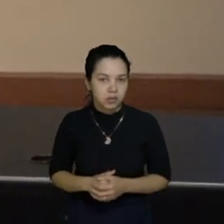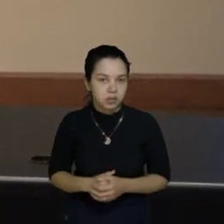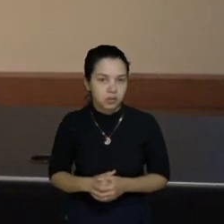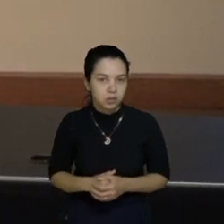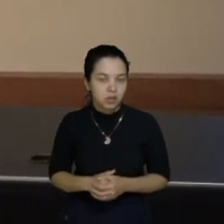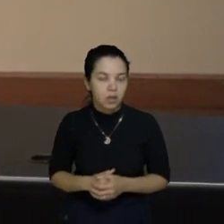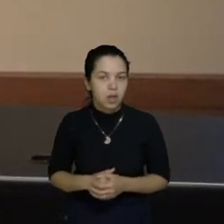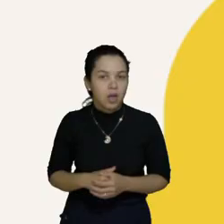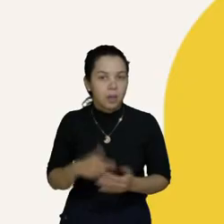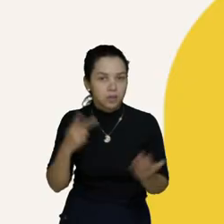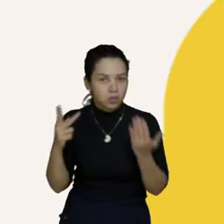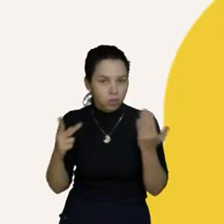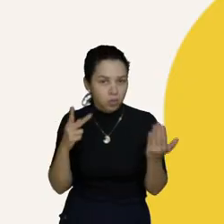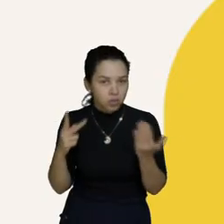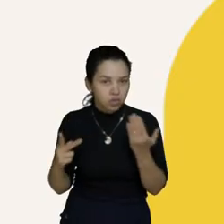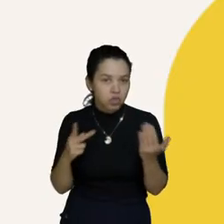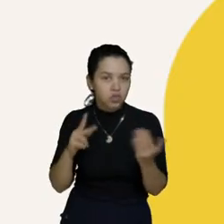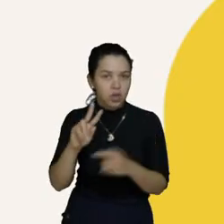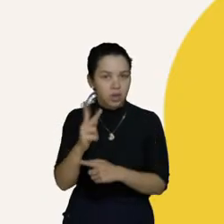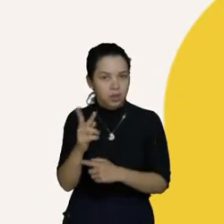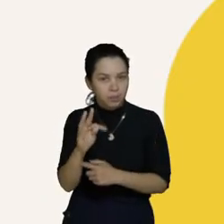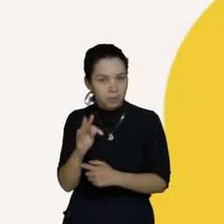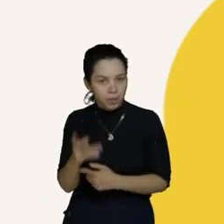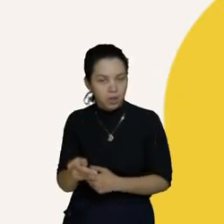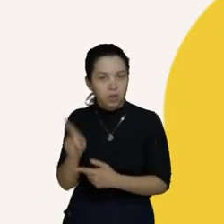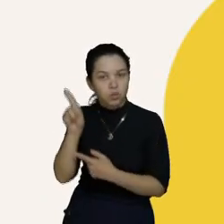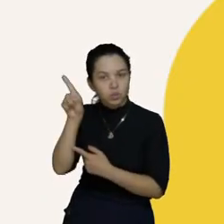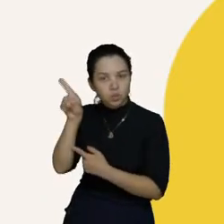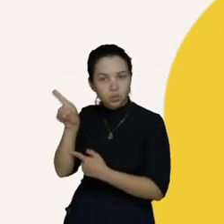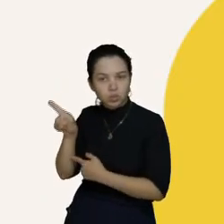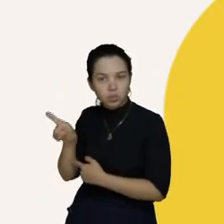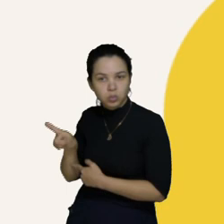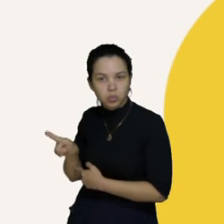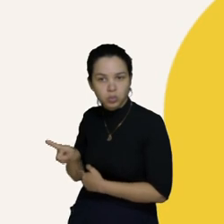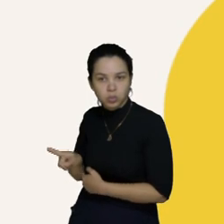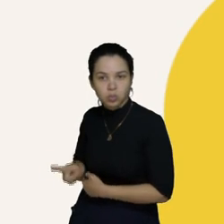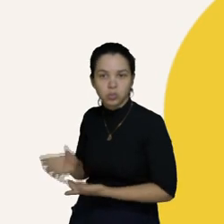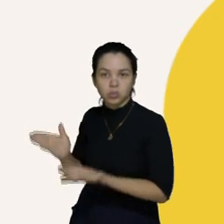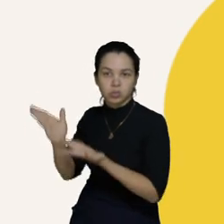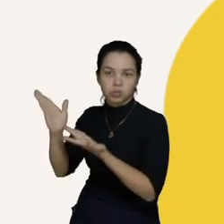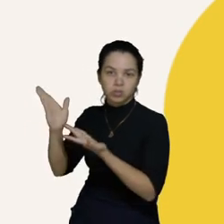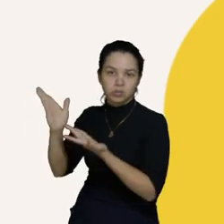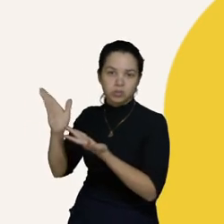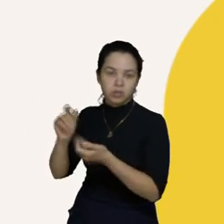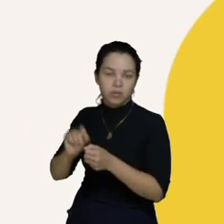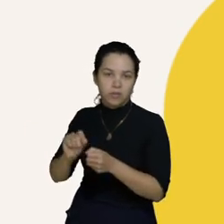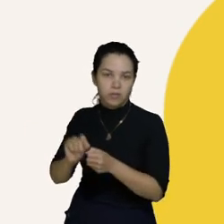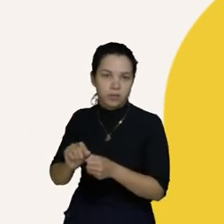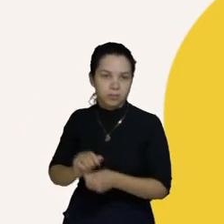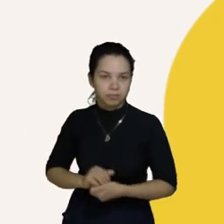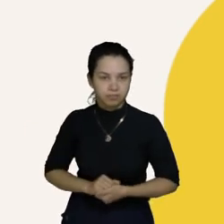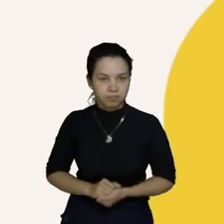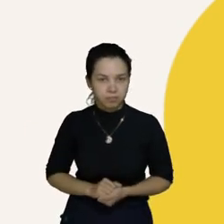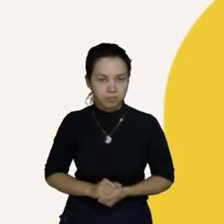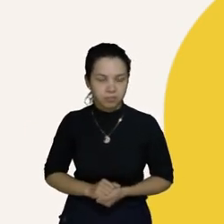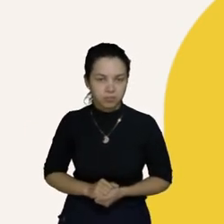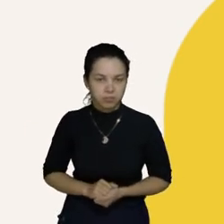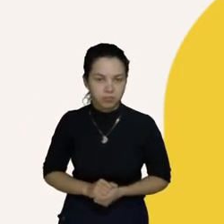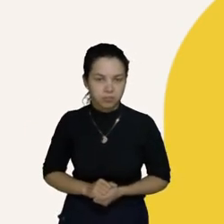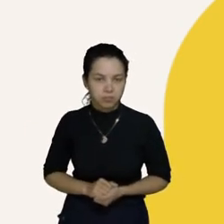htp figuras complexas de rei bpa visc qu e faz entrevista com a